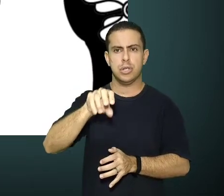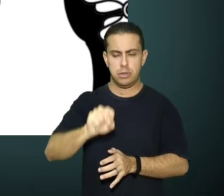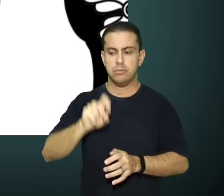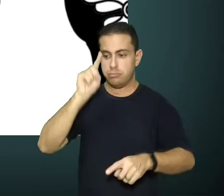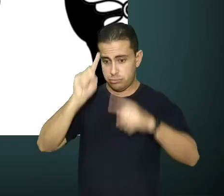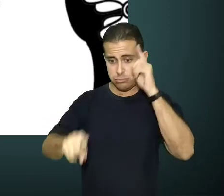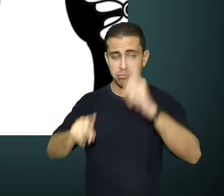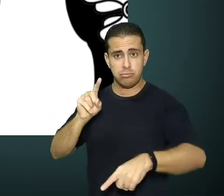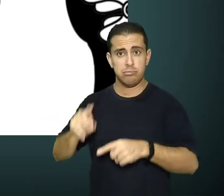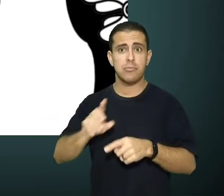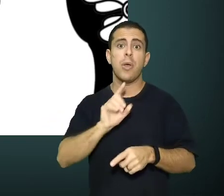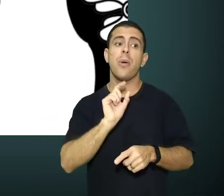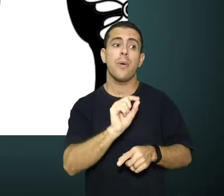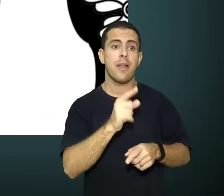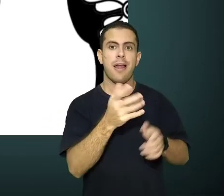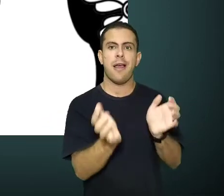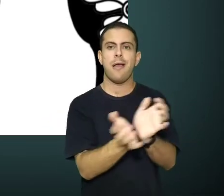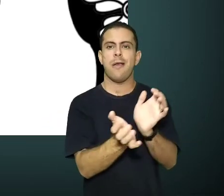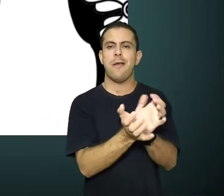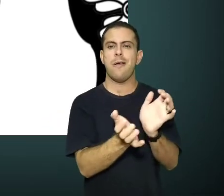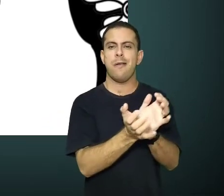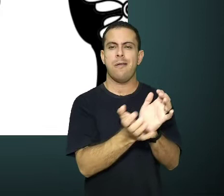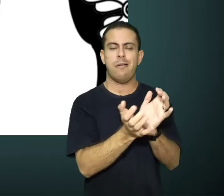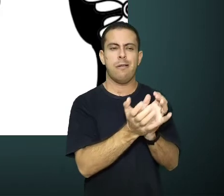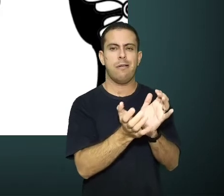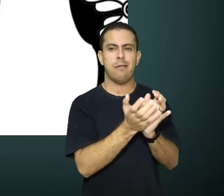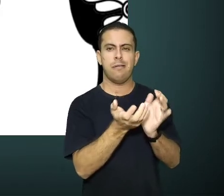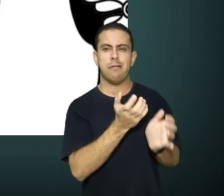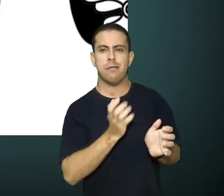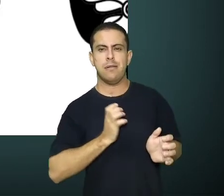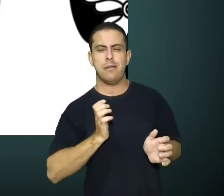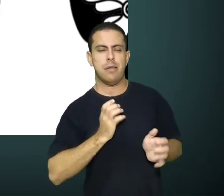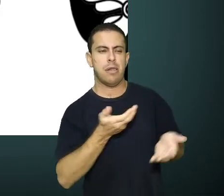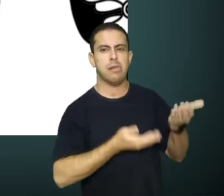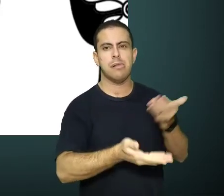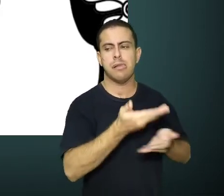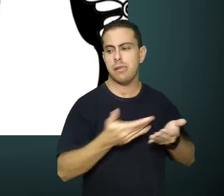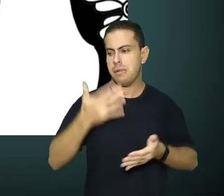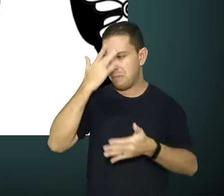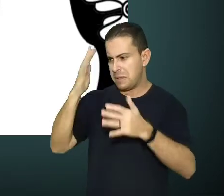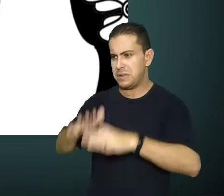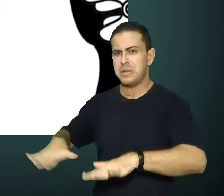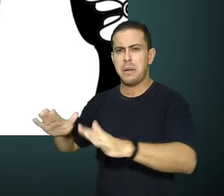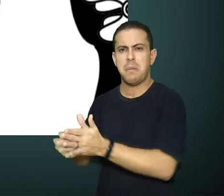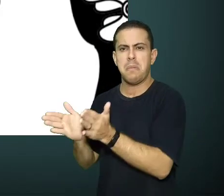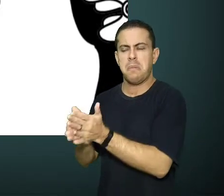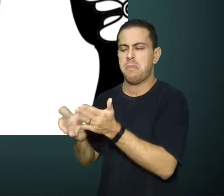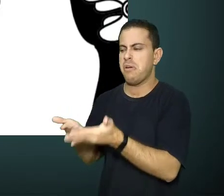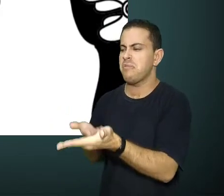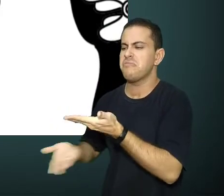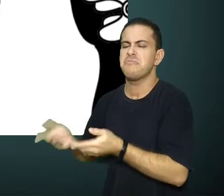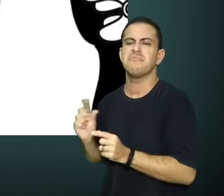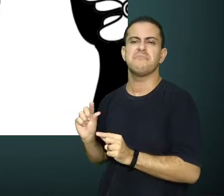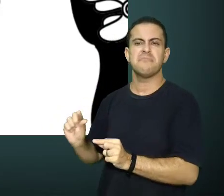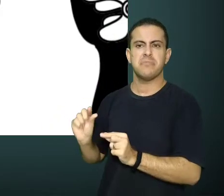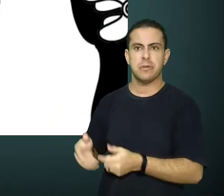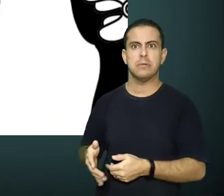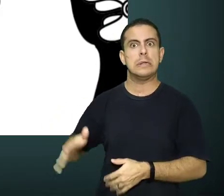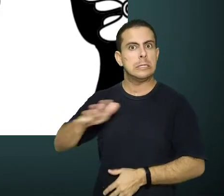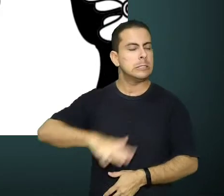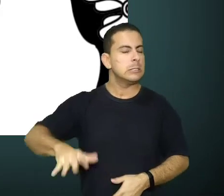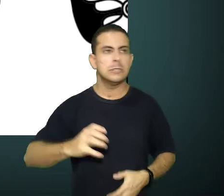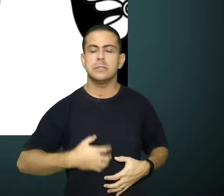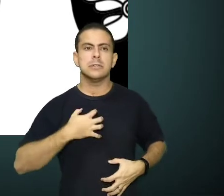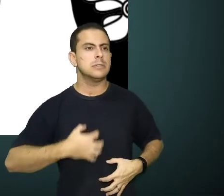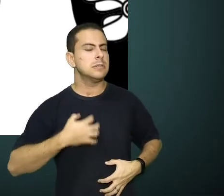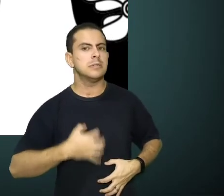próprios interesses do que com o povo. Ou seja, havia uma grande insatisfação popular que gerou um